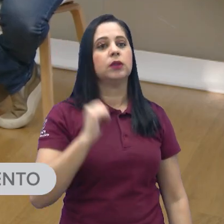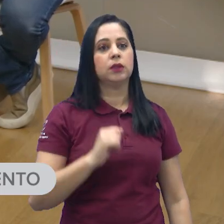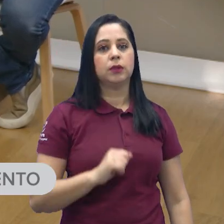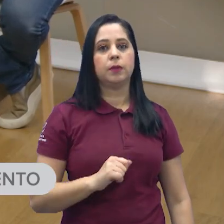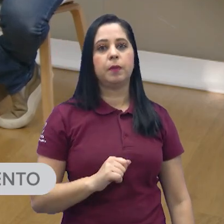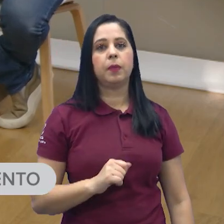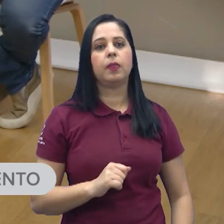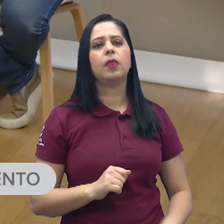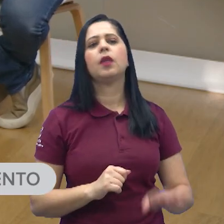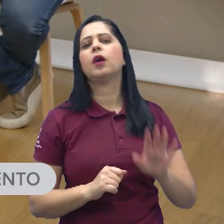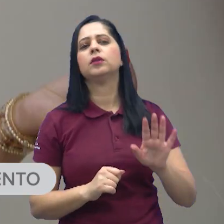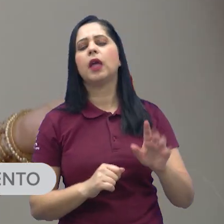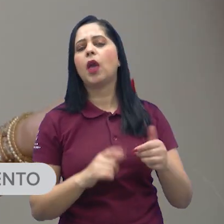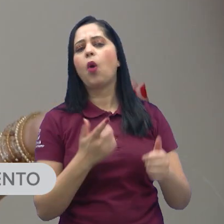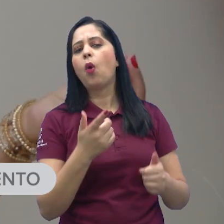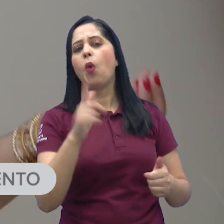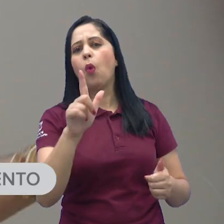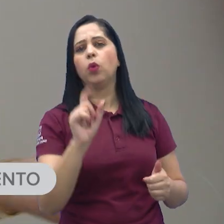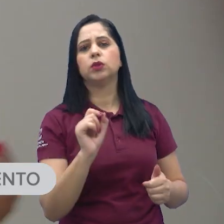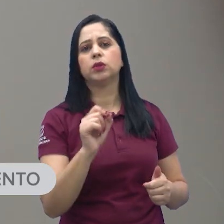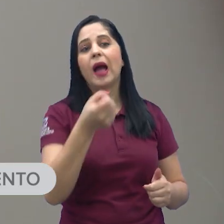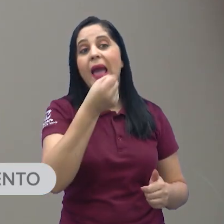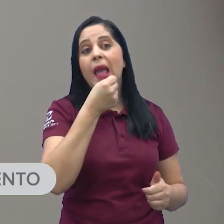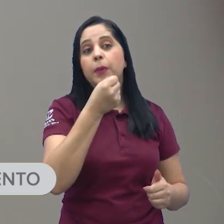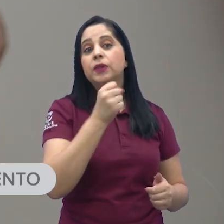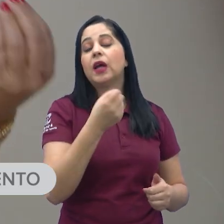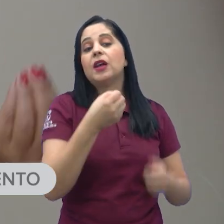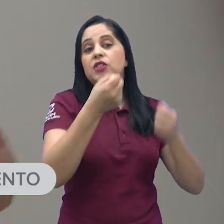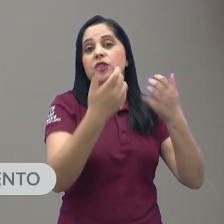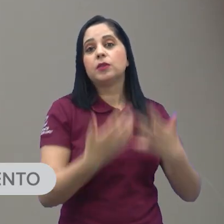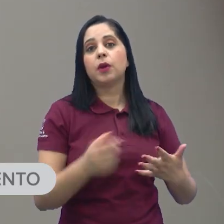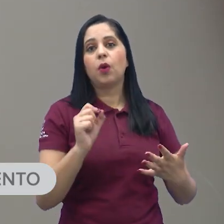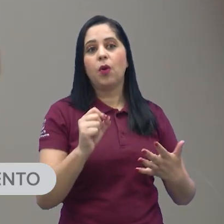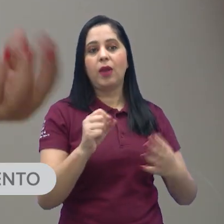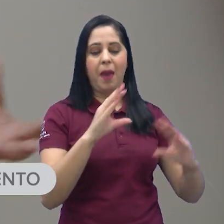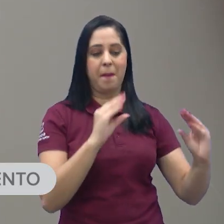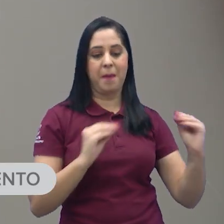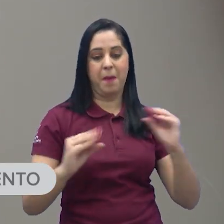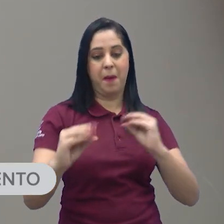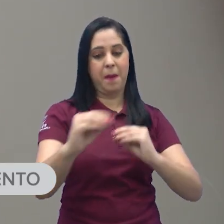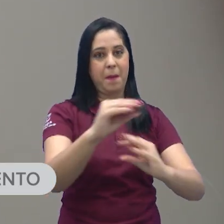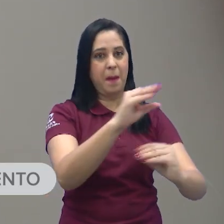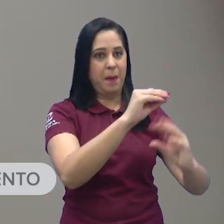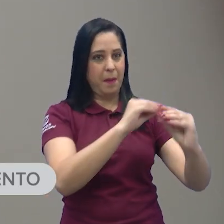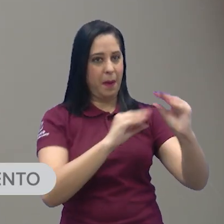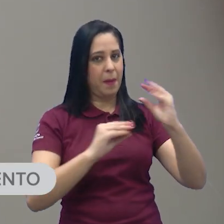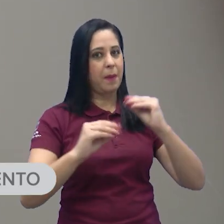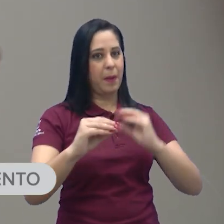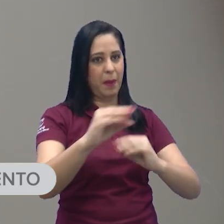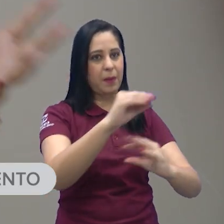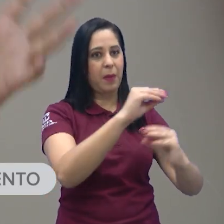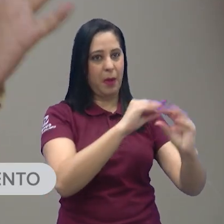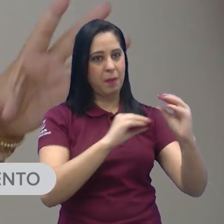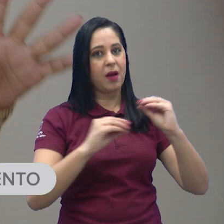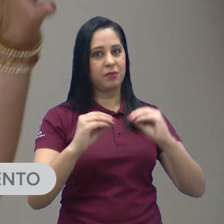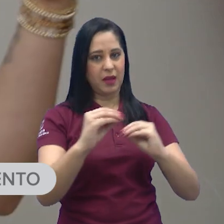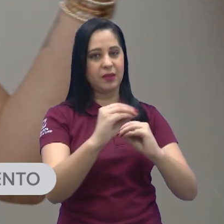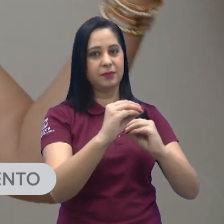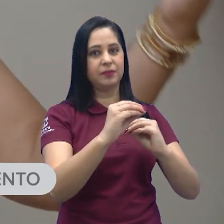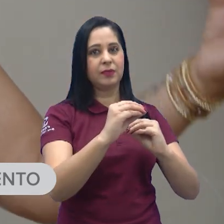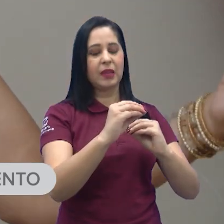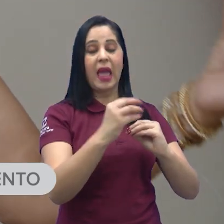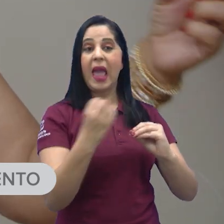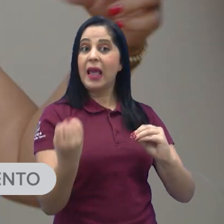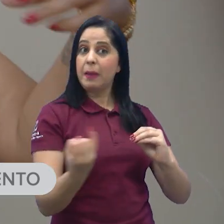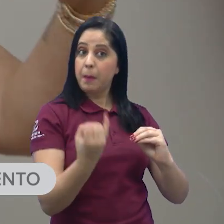aí um outro ponto que a reportagem abordou também foi a questão das rodas de conversa. Eu imagino que é também um ponto que, de repente,